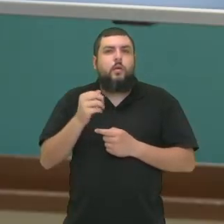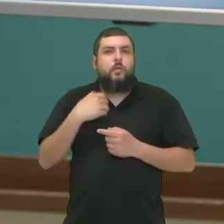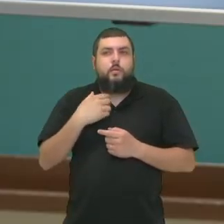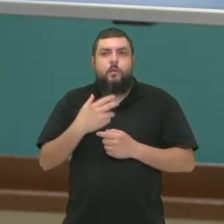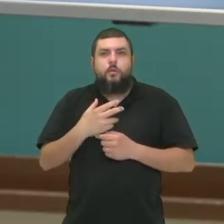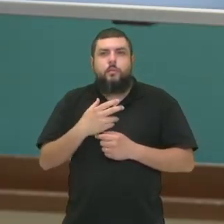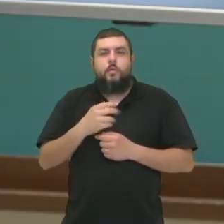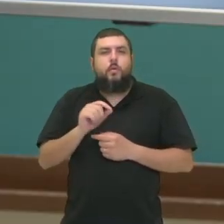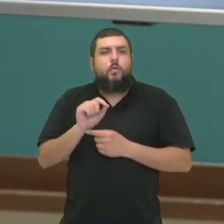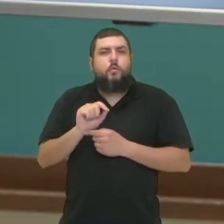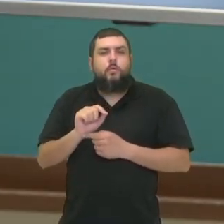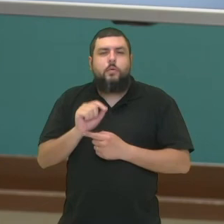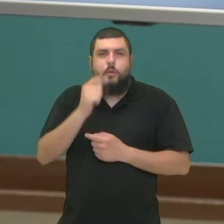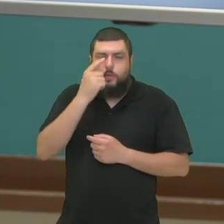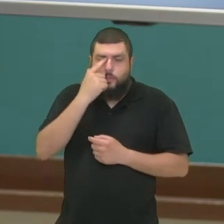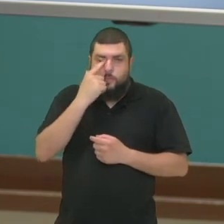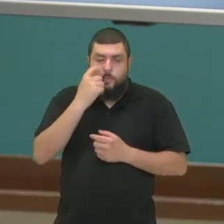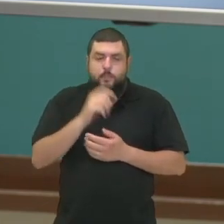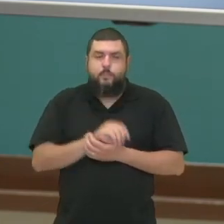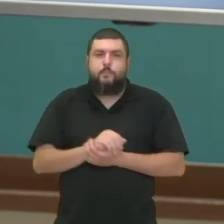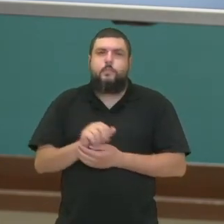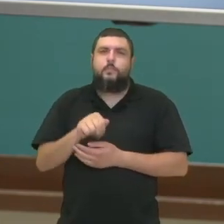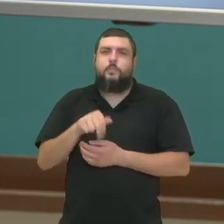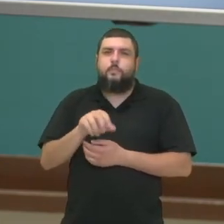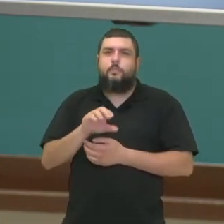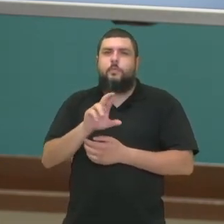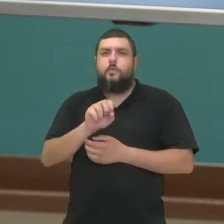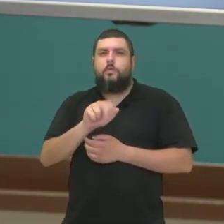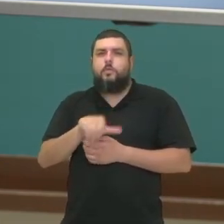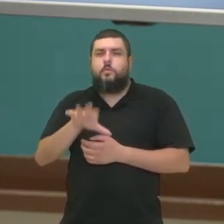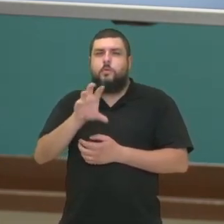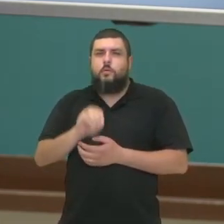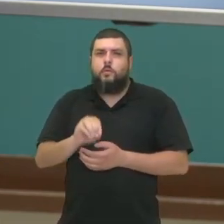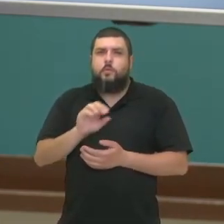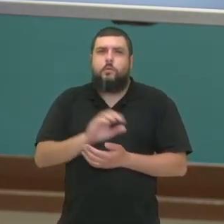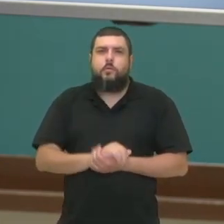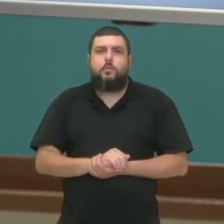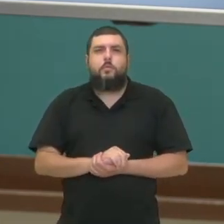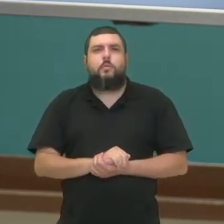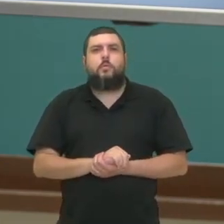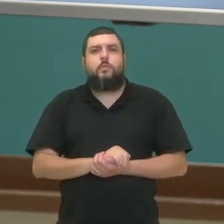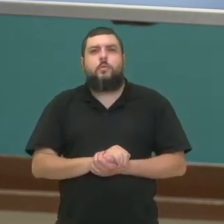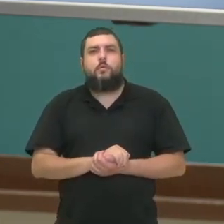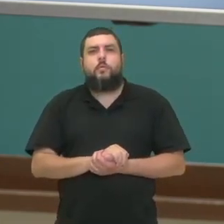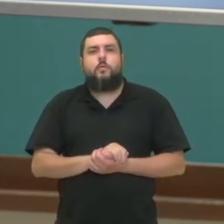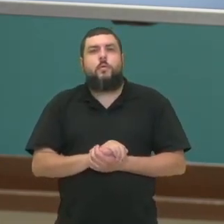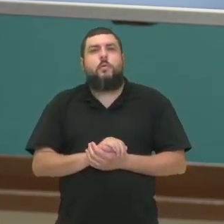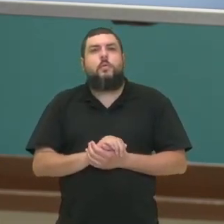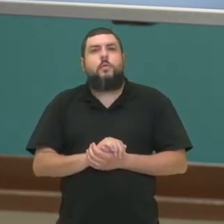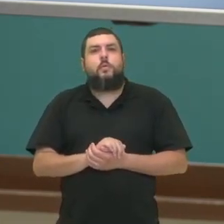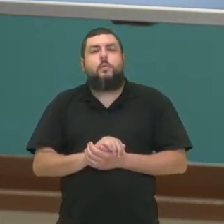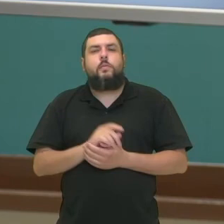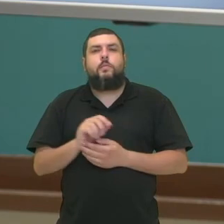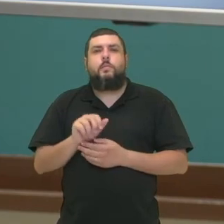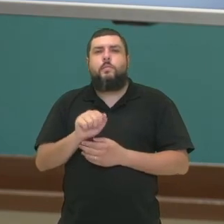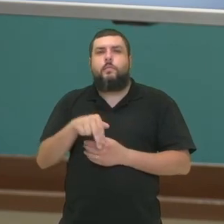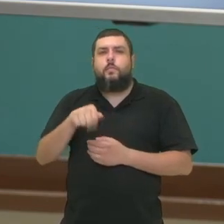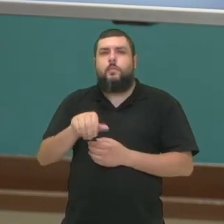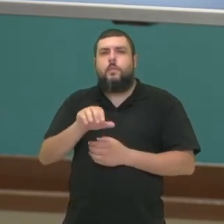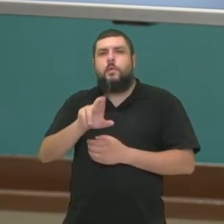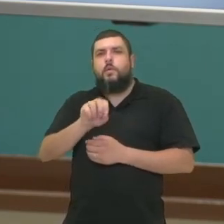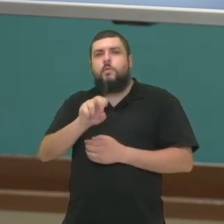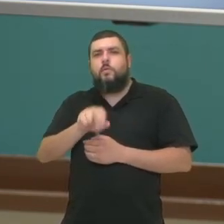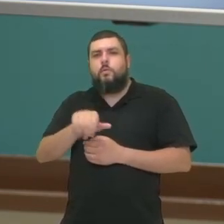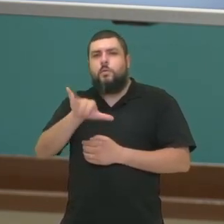cometendo o que chamamos na história de anacronismo. Ô, professor, fala de novo essa palavra aí.